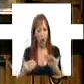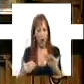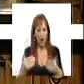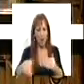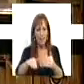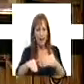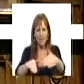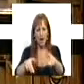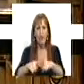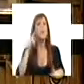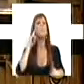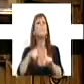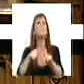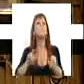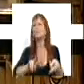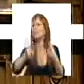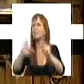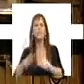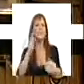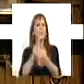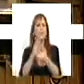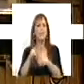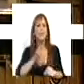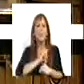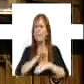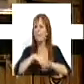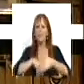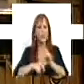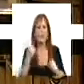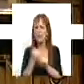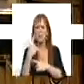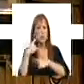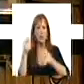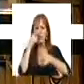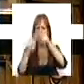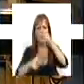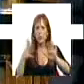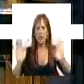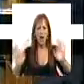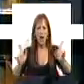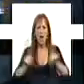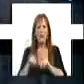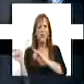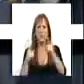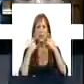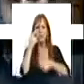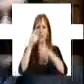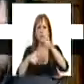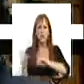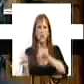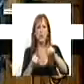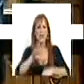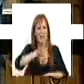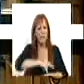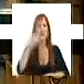dados no sentido de reverter o processo de privatização de serviço público de passageiros, de transporte de passageiros